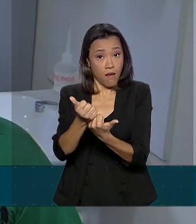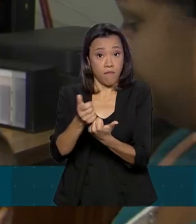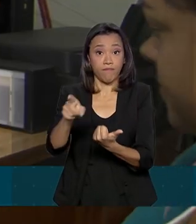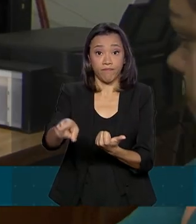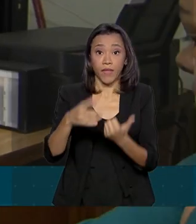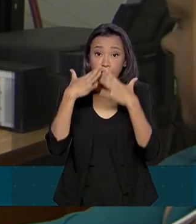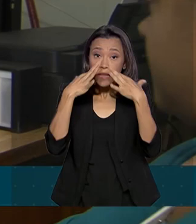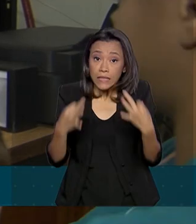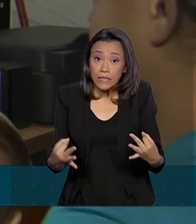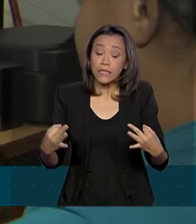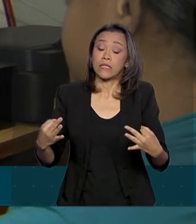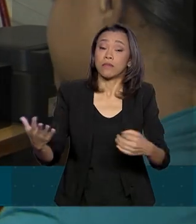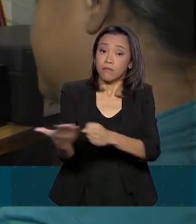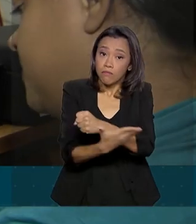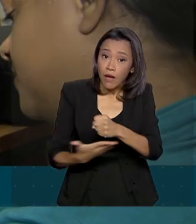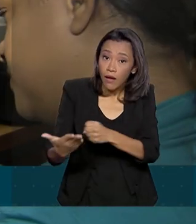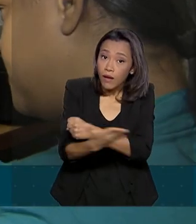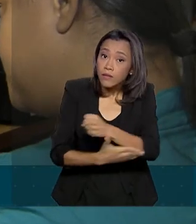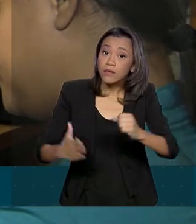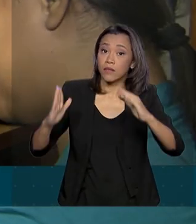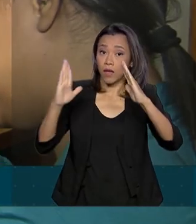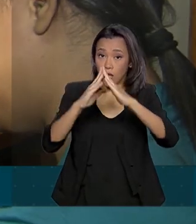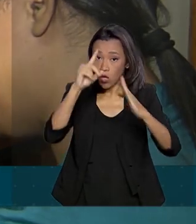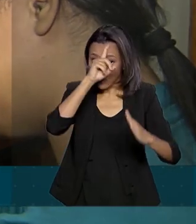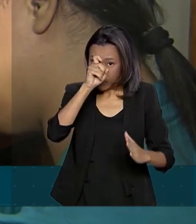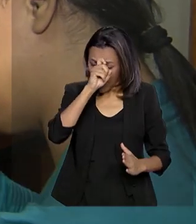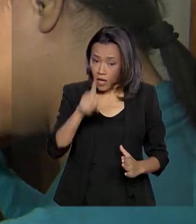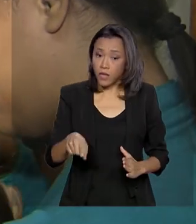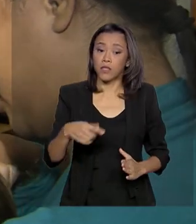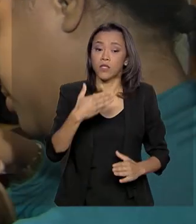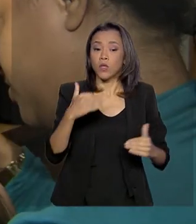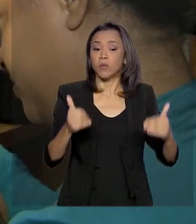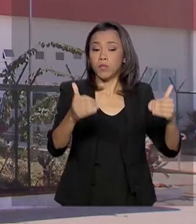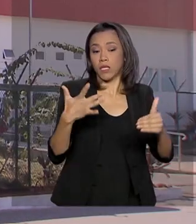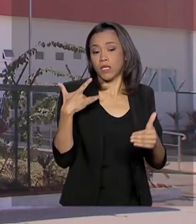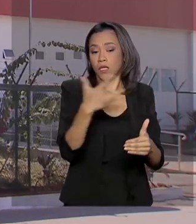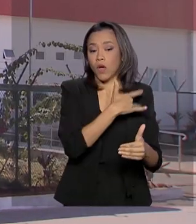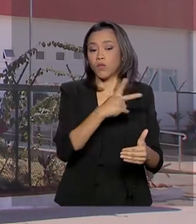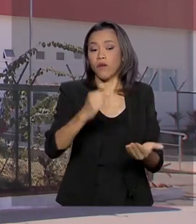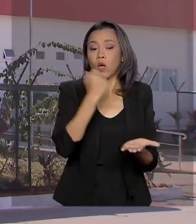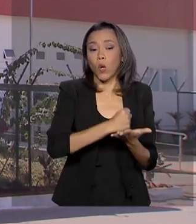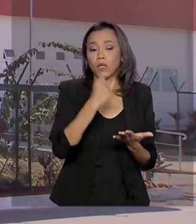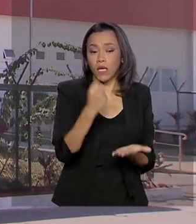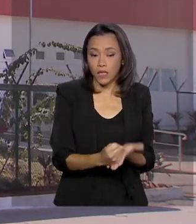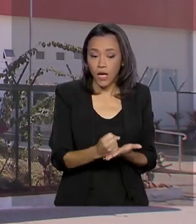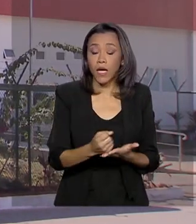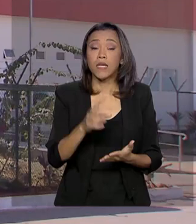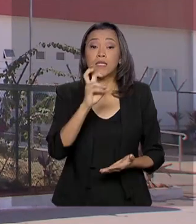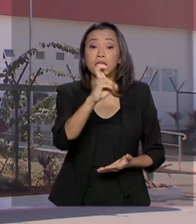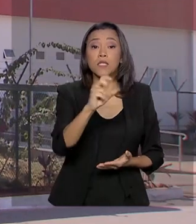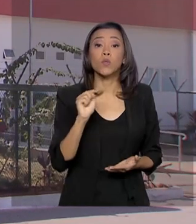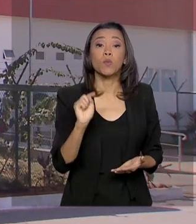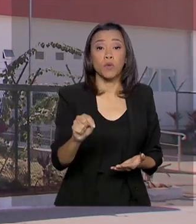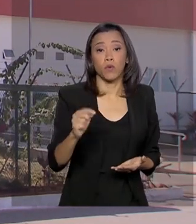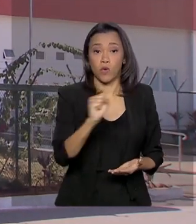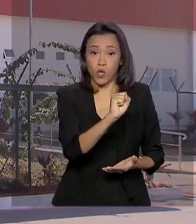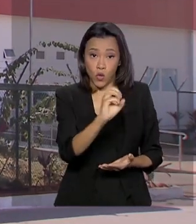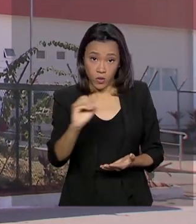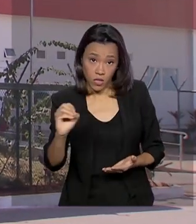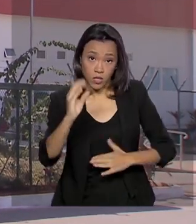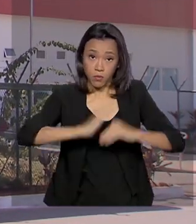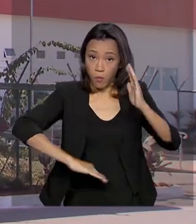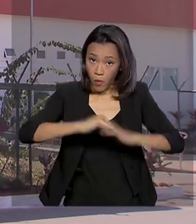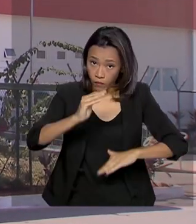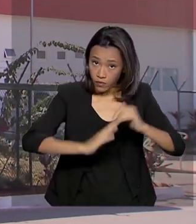primária o ministério da saúde vai contratar pelo programa mais médicos 5800 profissionais